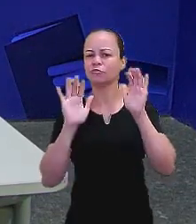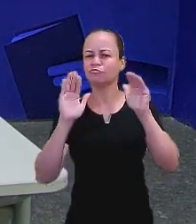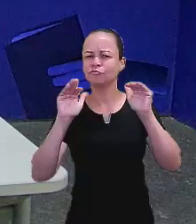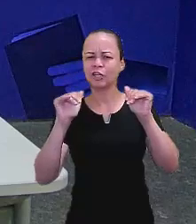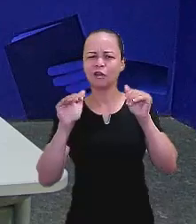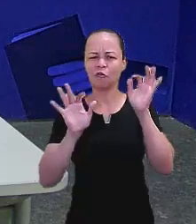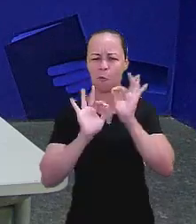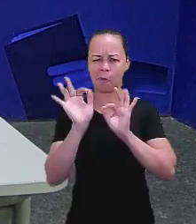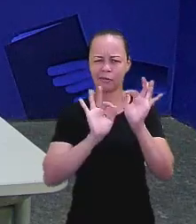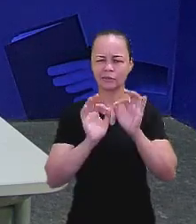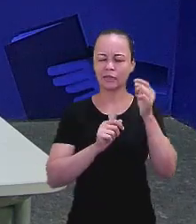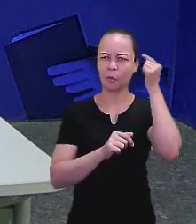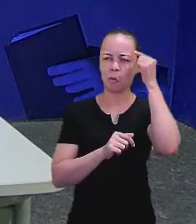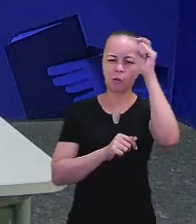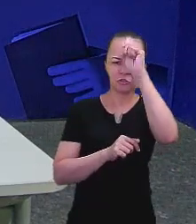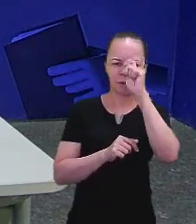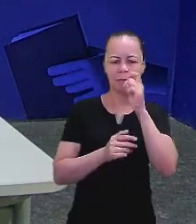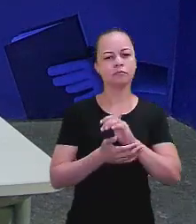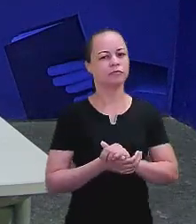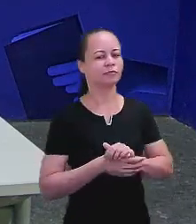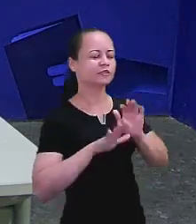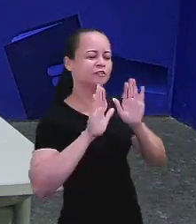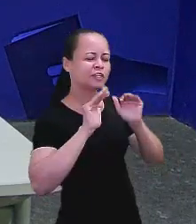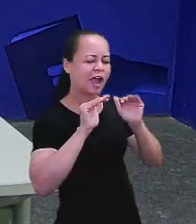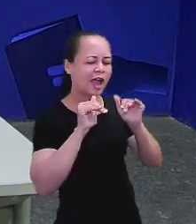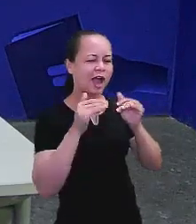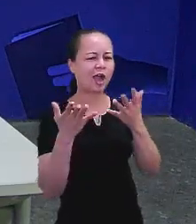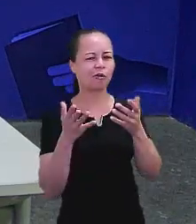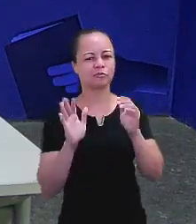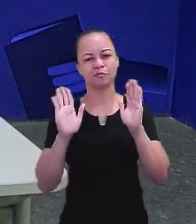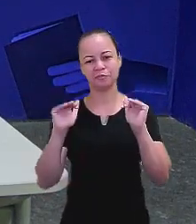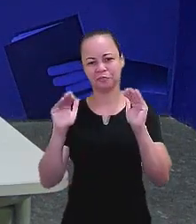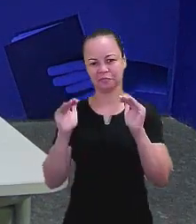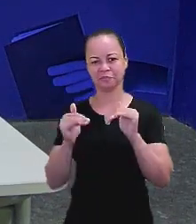coisa para colocar no chapéu. Tchau, pessoal! Tchau,